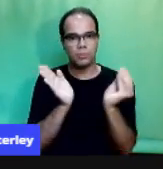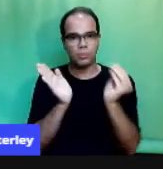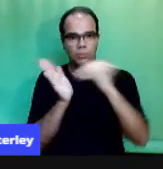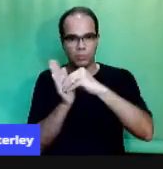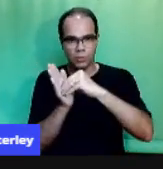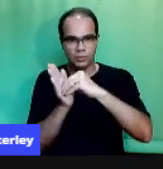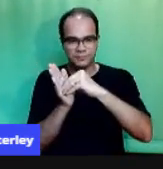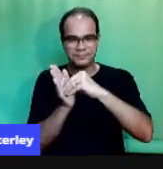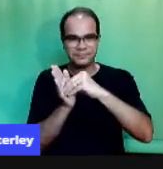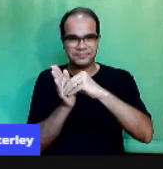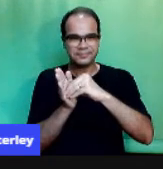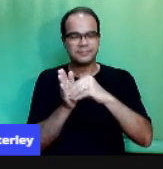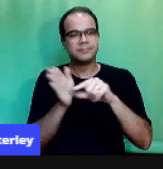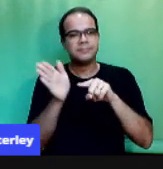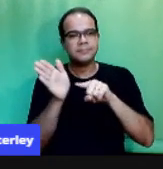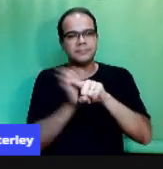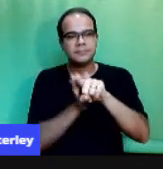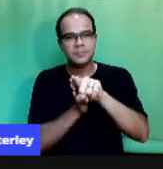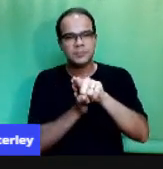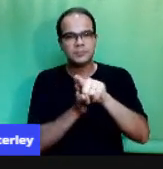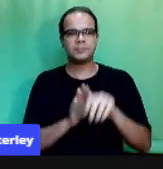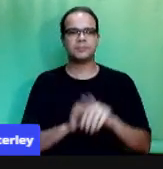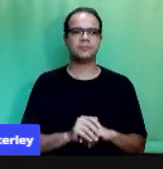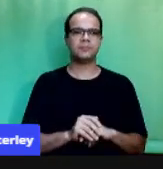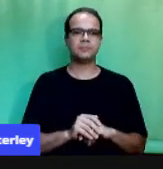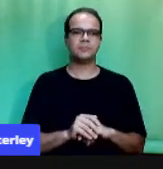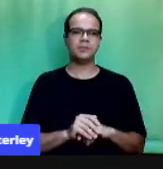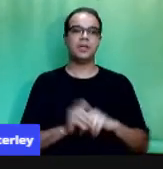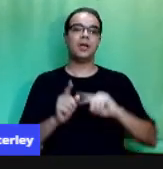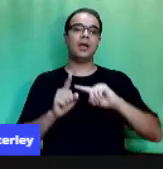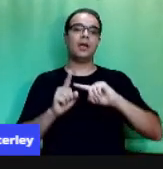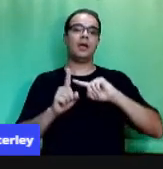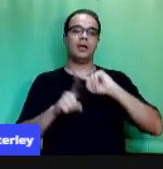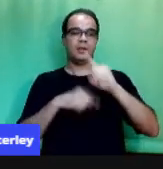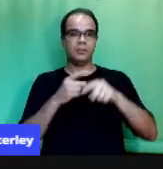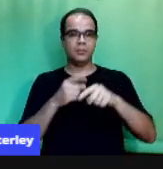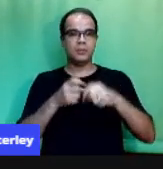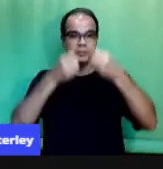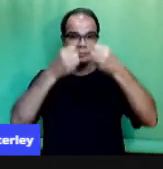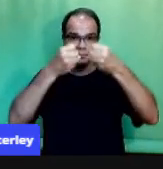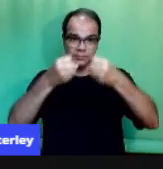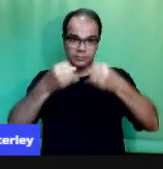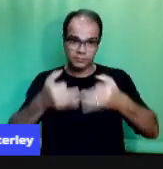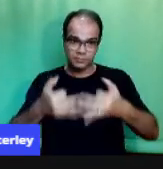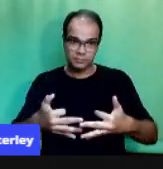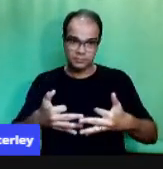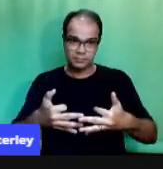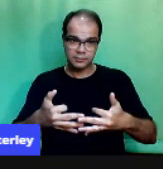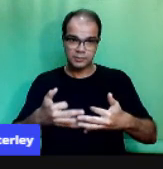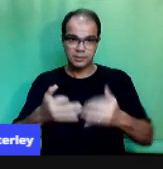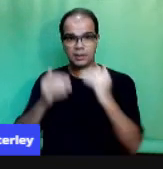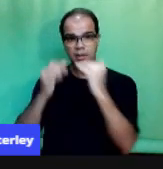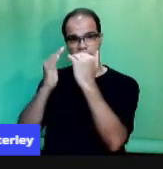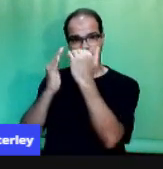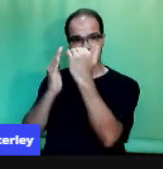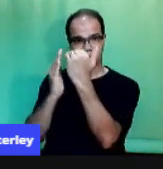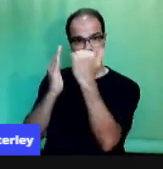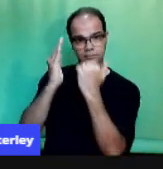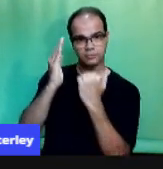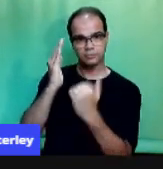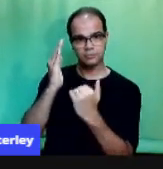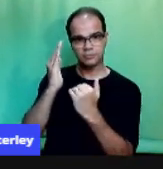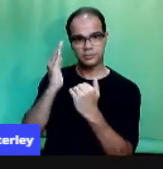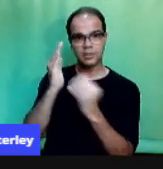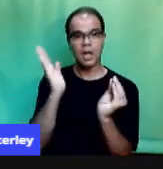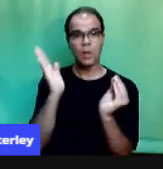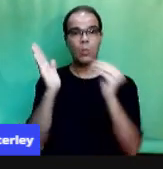atividade de pergunta, também as descrições e também, abaixo, ele pode